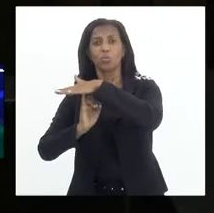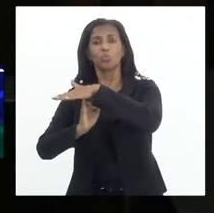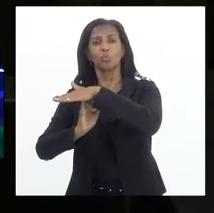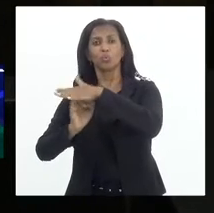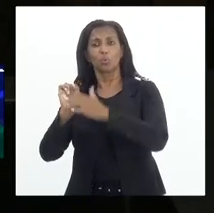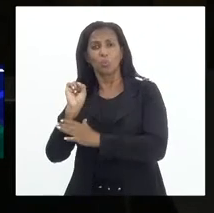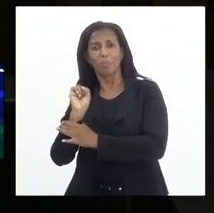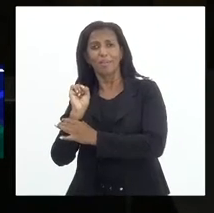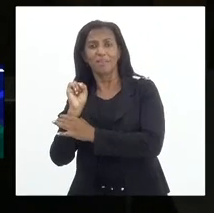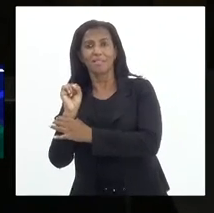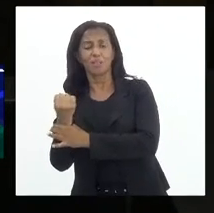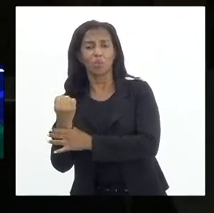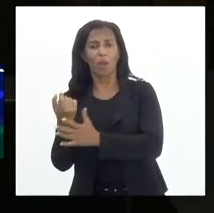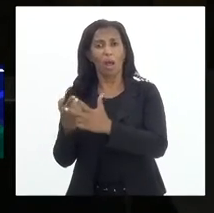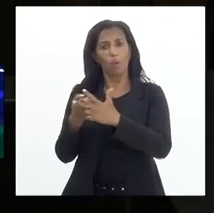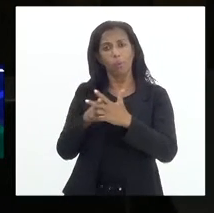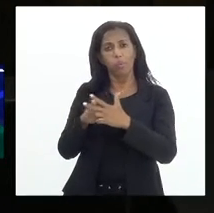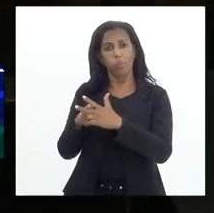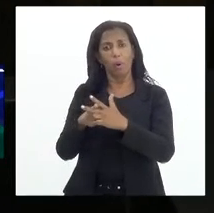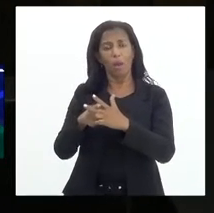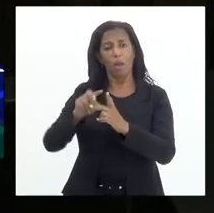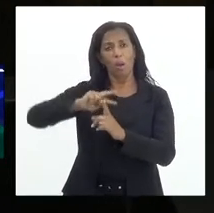os reajustes